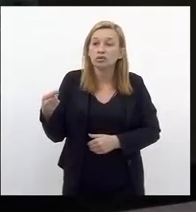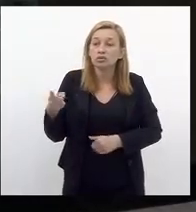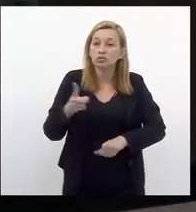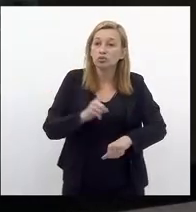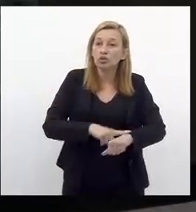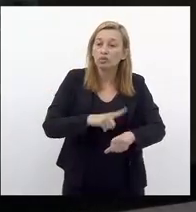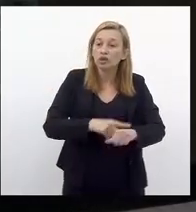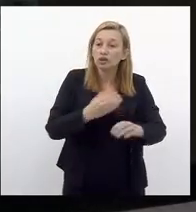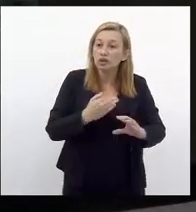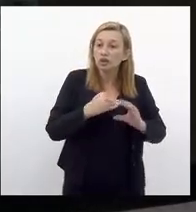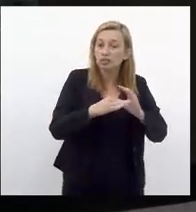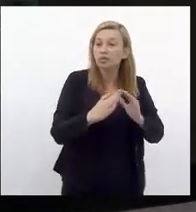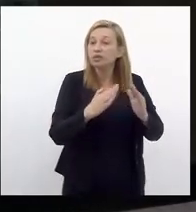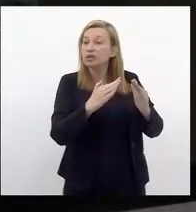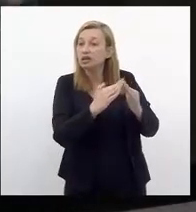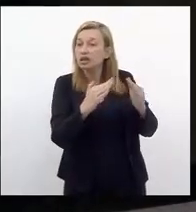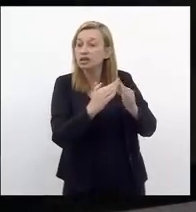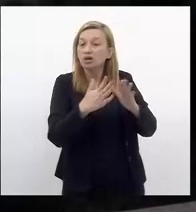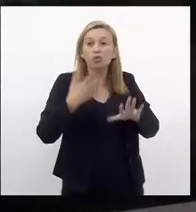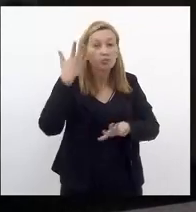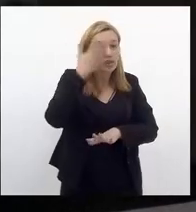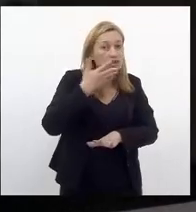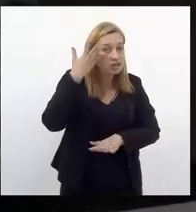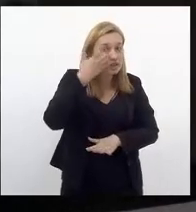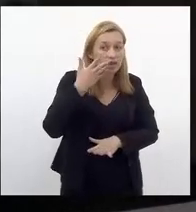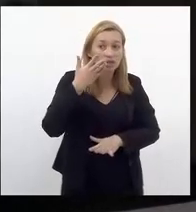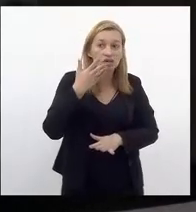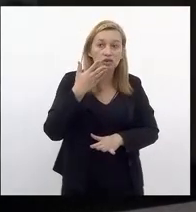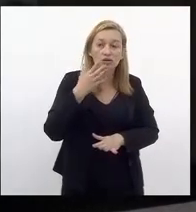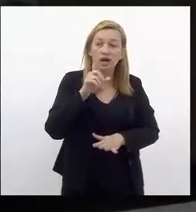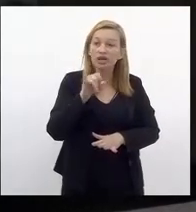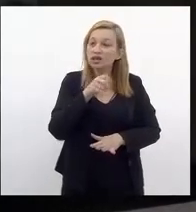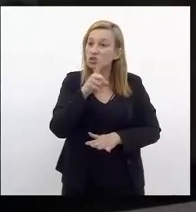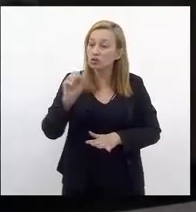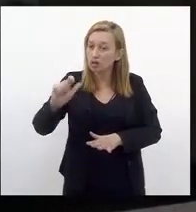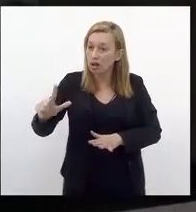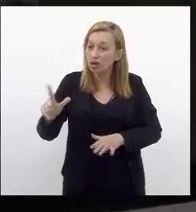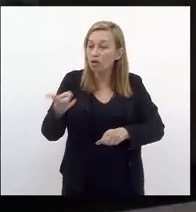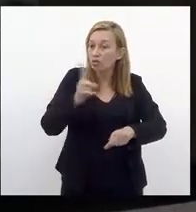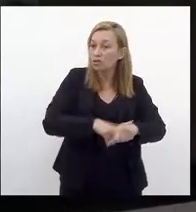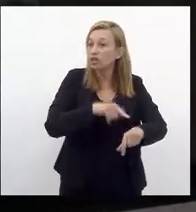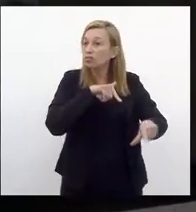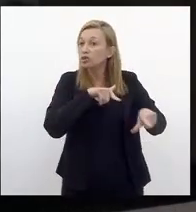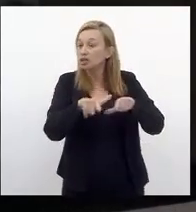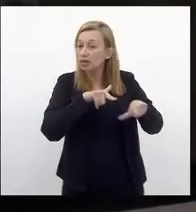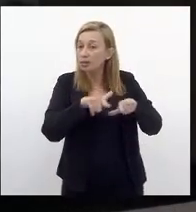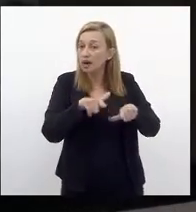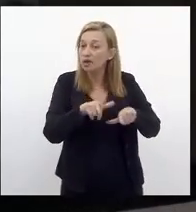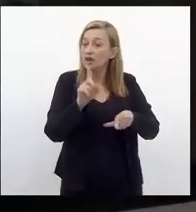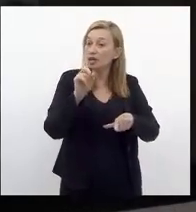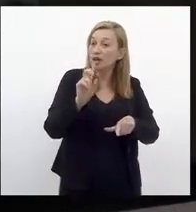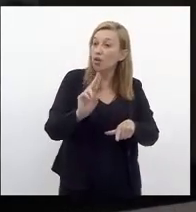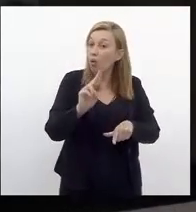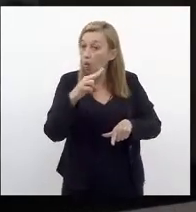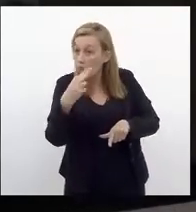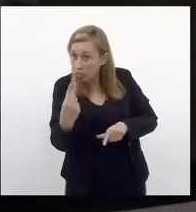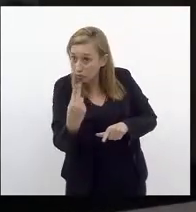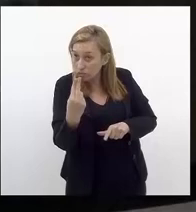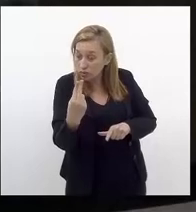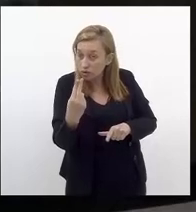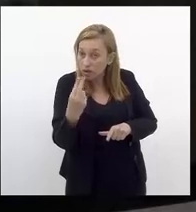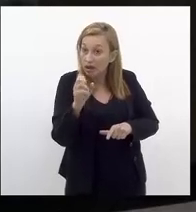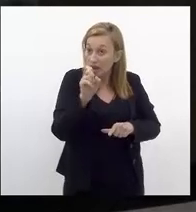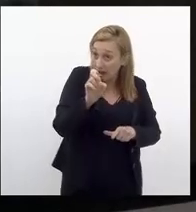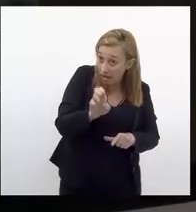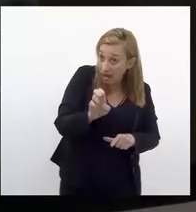se encaminhar para essa casa uma mensagem tratando de um adicional por tempo de serviço e ou é